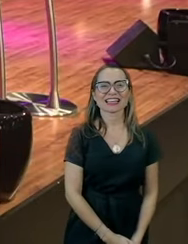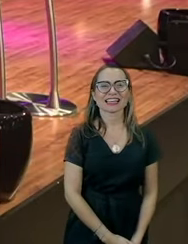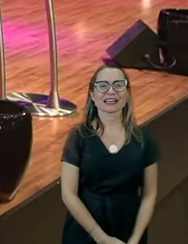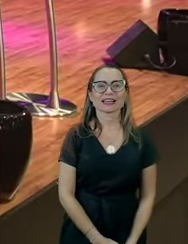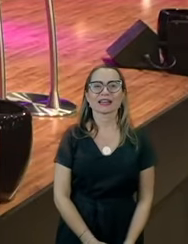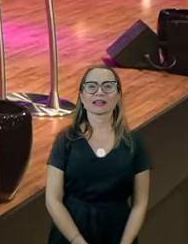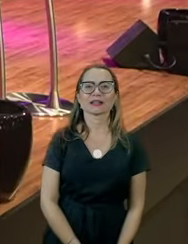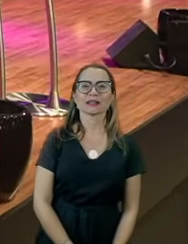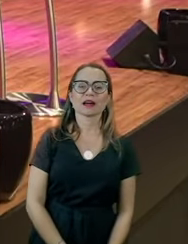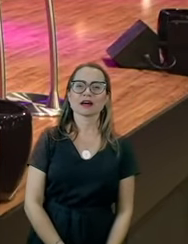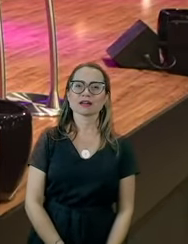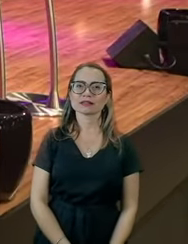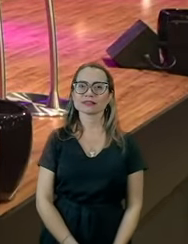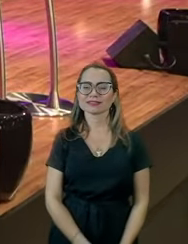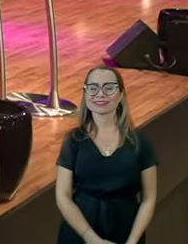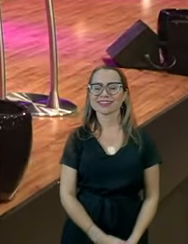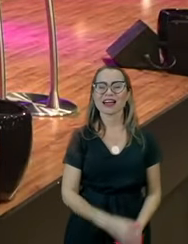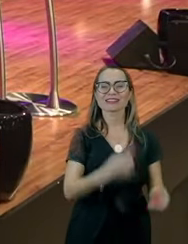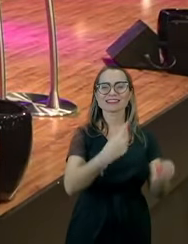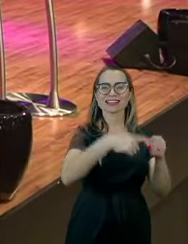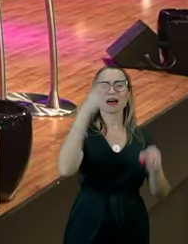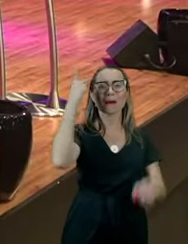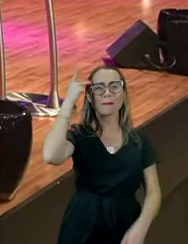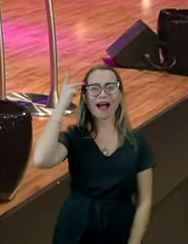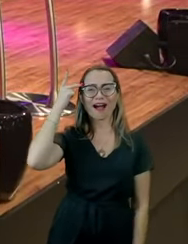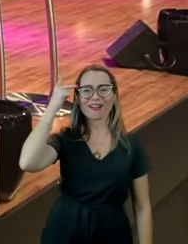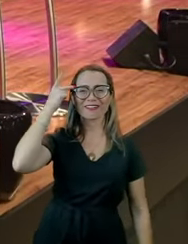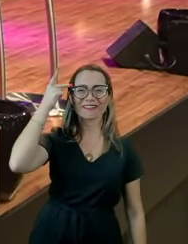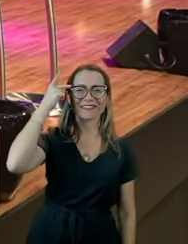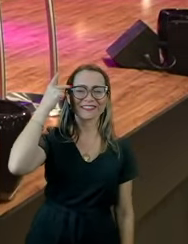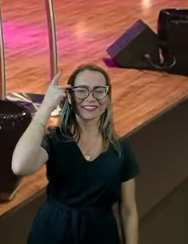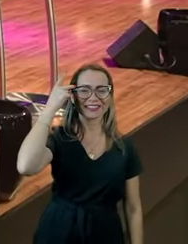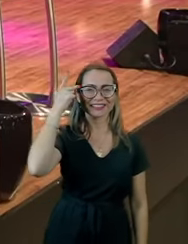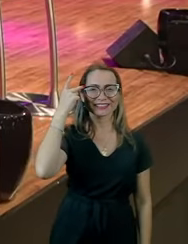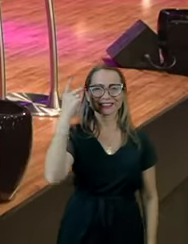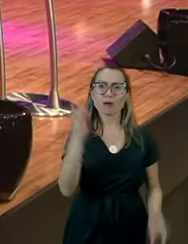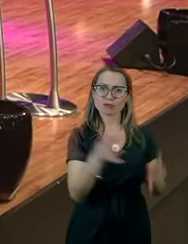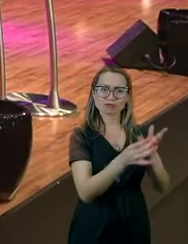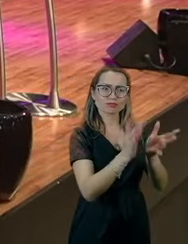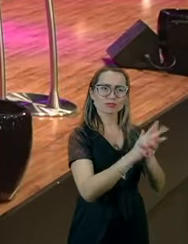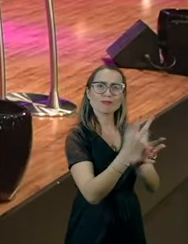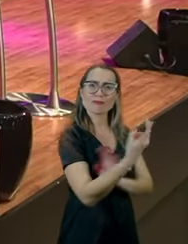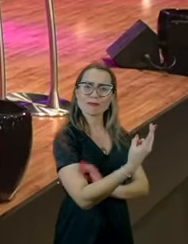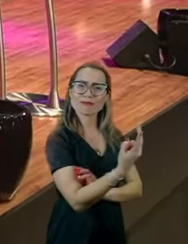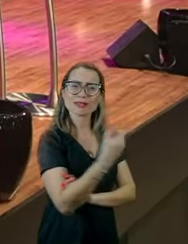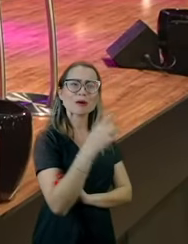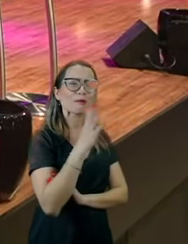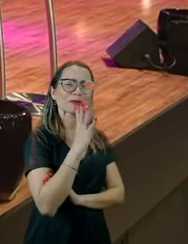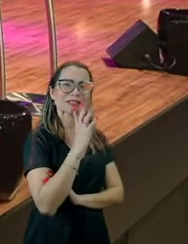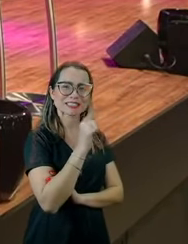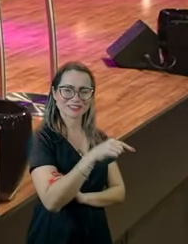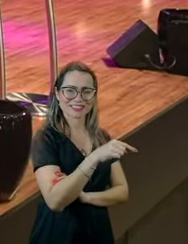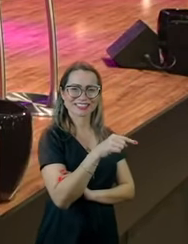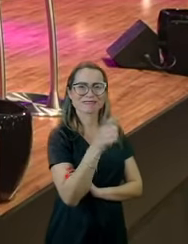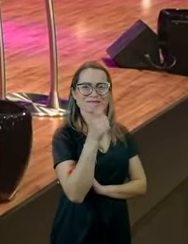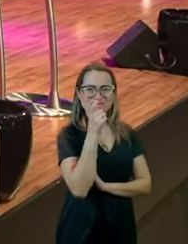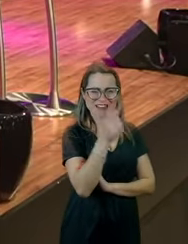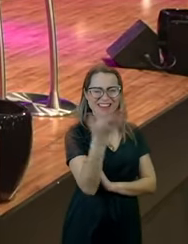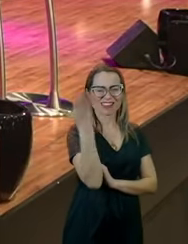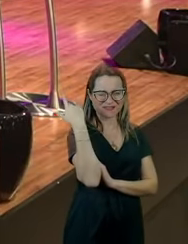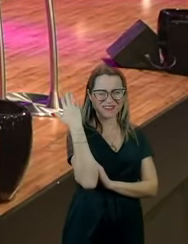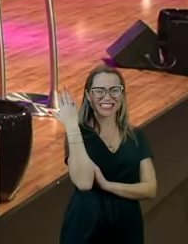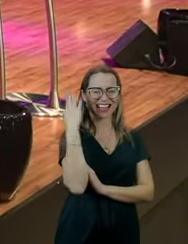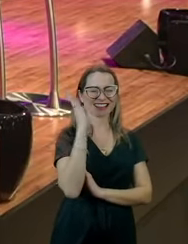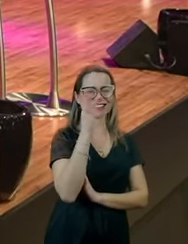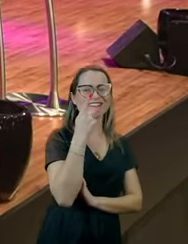Arara, São Paulo. Te conheço também. É vocês, né? O casal, aquele. É isso? Entreguei uma palavra para ti há um tempo